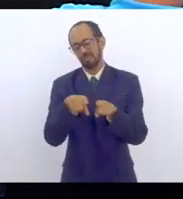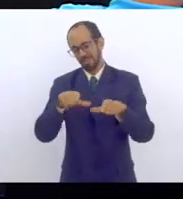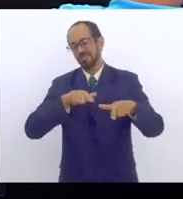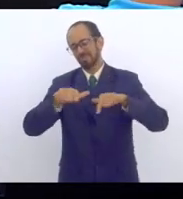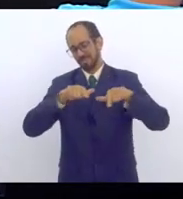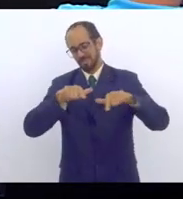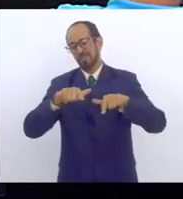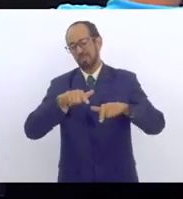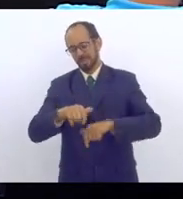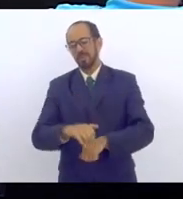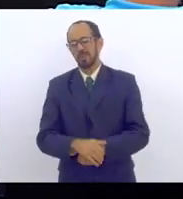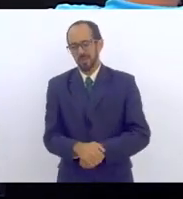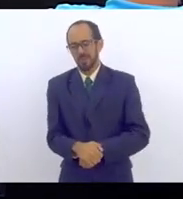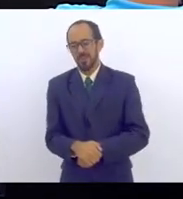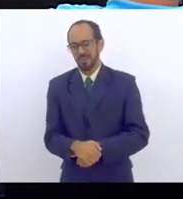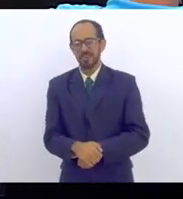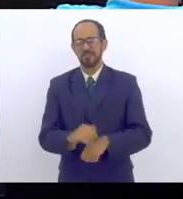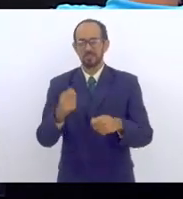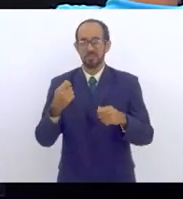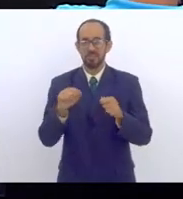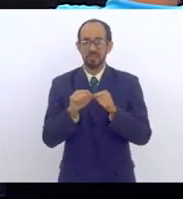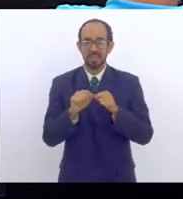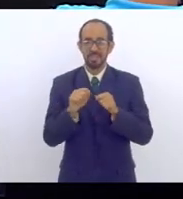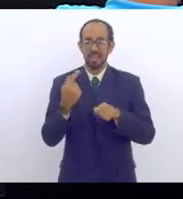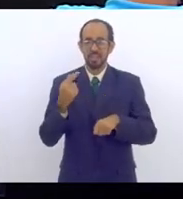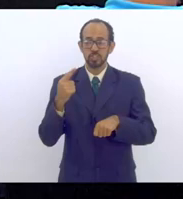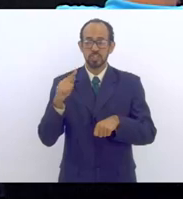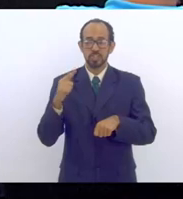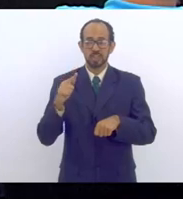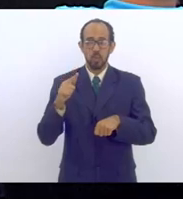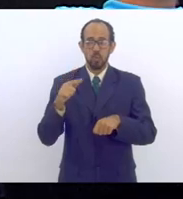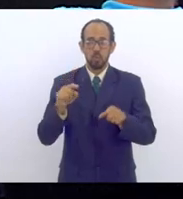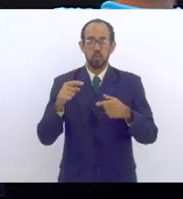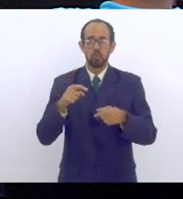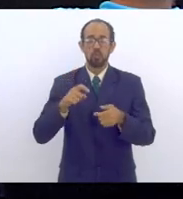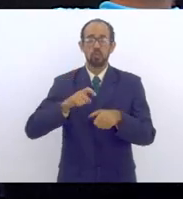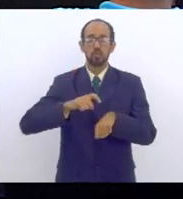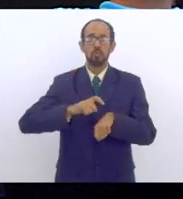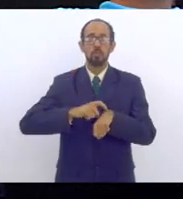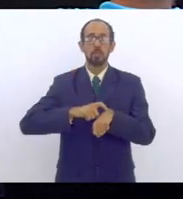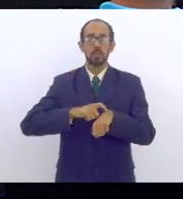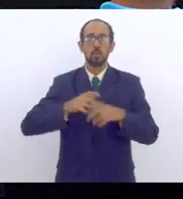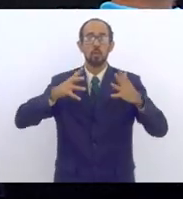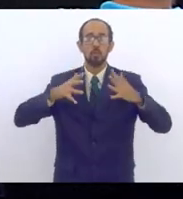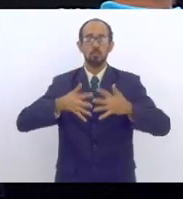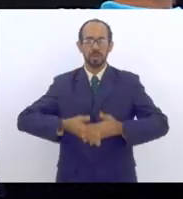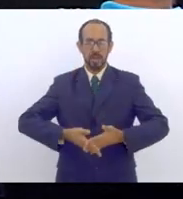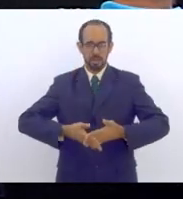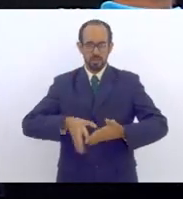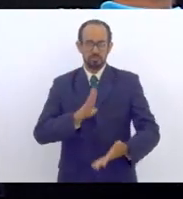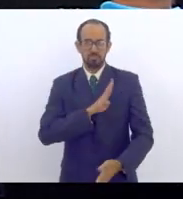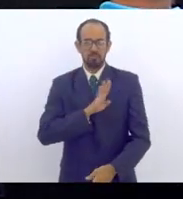Rafael que fez a gestão naquele momento difícil na Baixada e